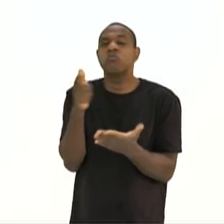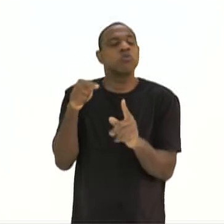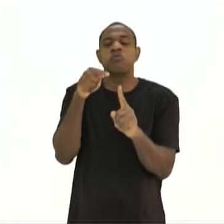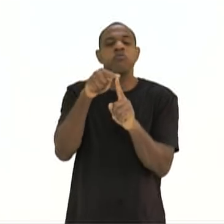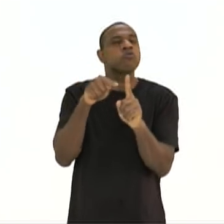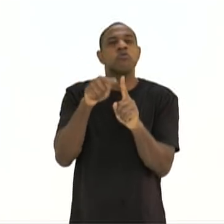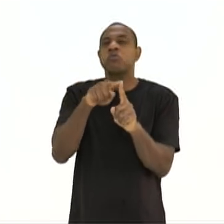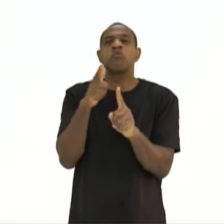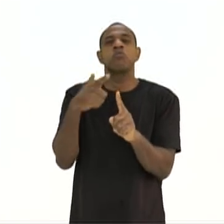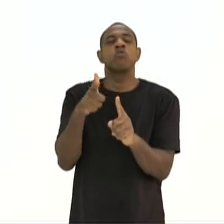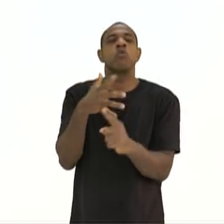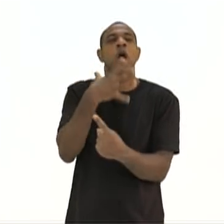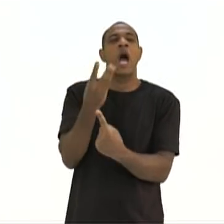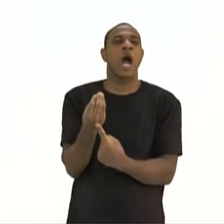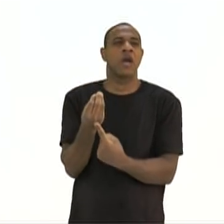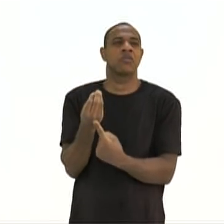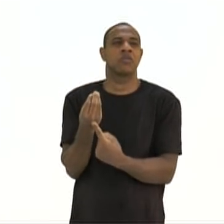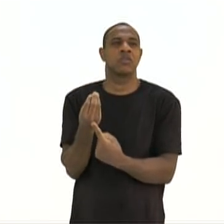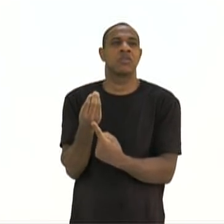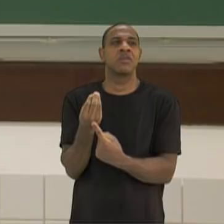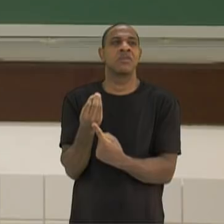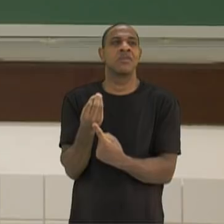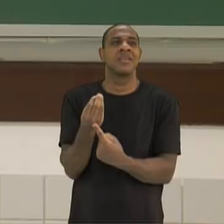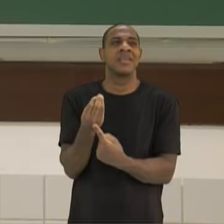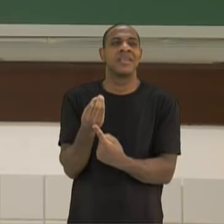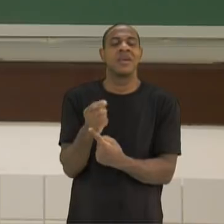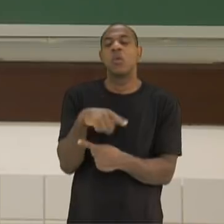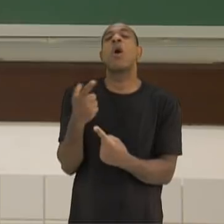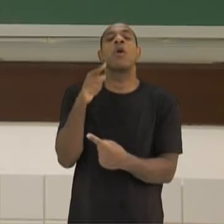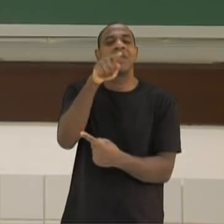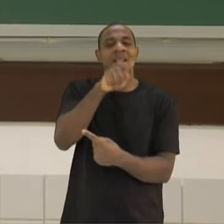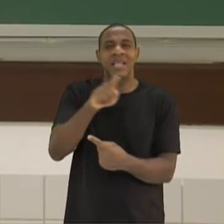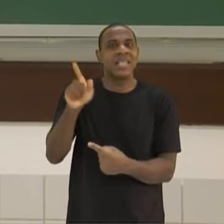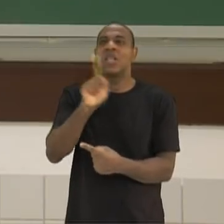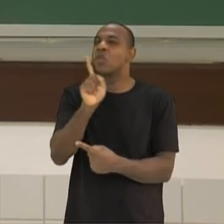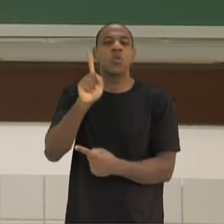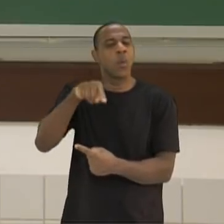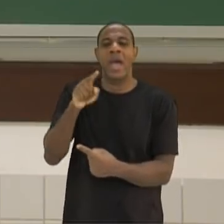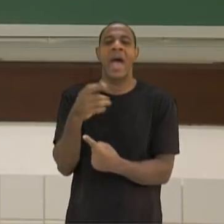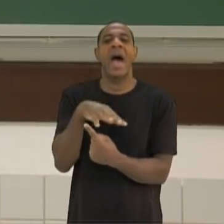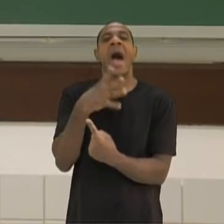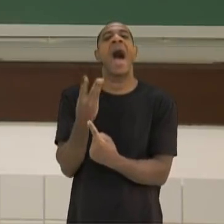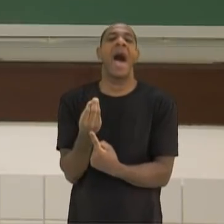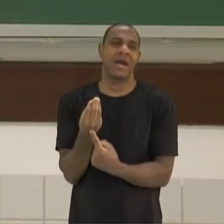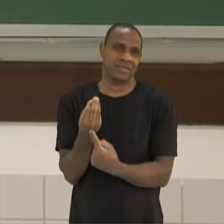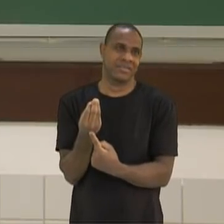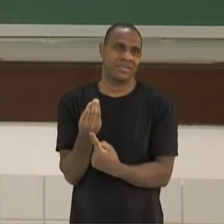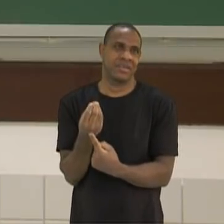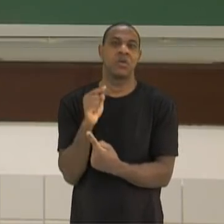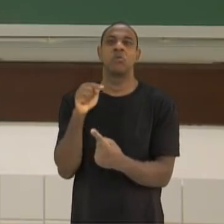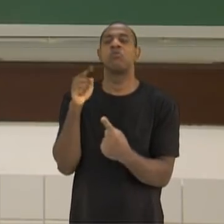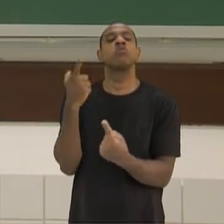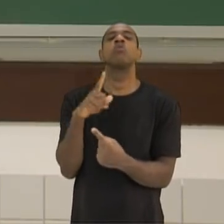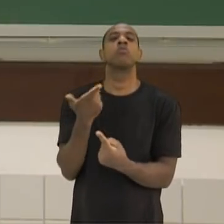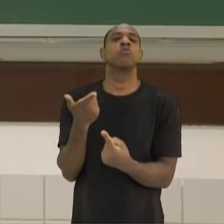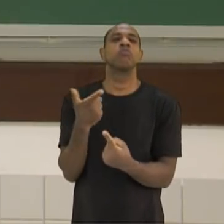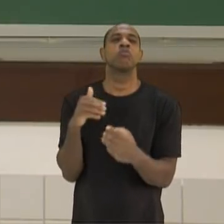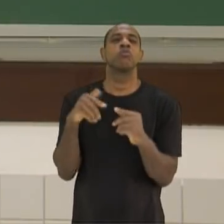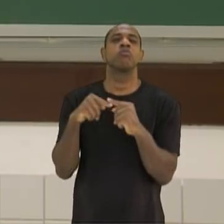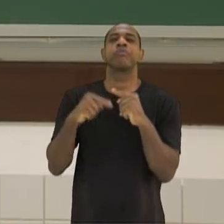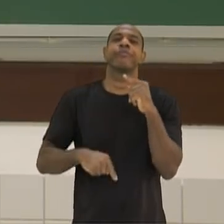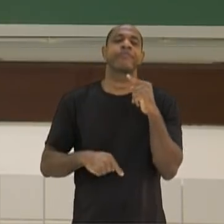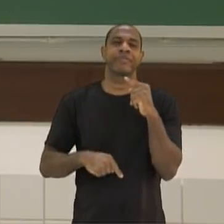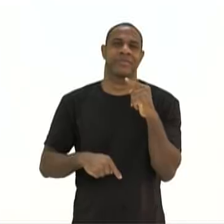de arte? Então eu quero que você no teu caderno escreva para mim qual dessas imagens ali não é um tipo de arte. Vamos lá?